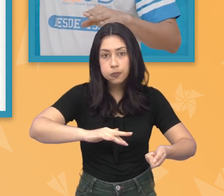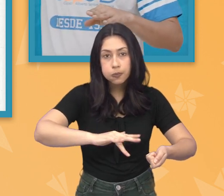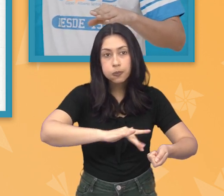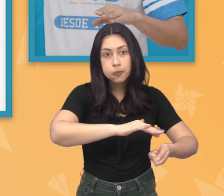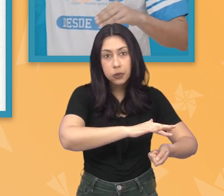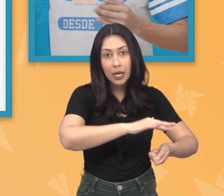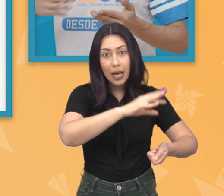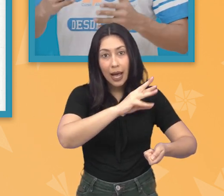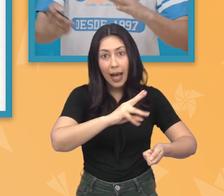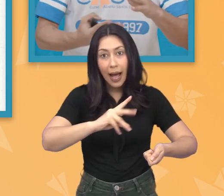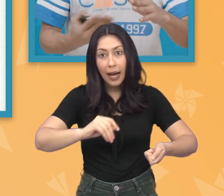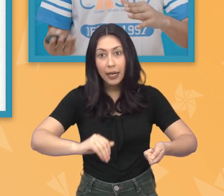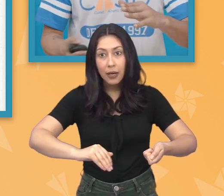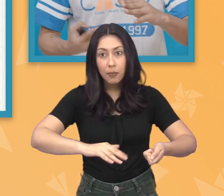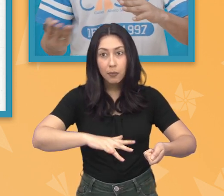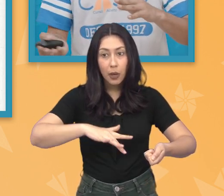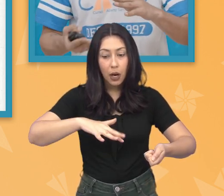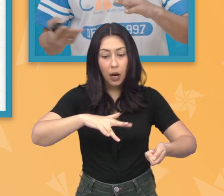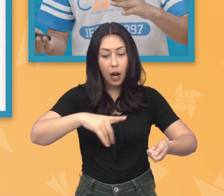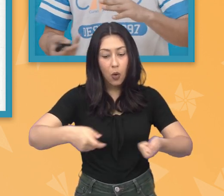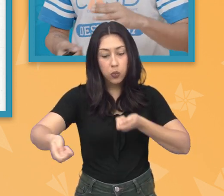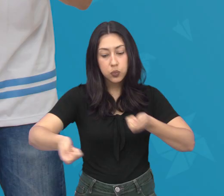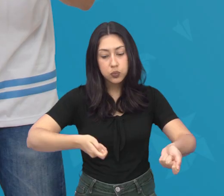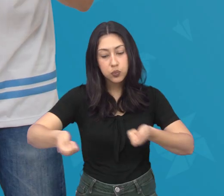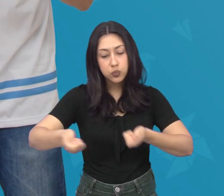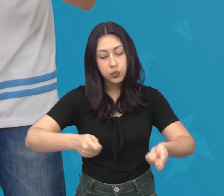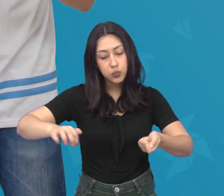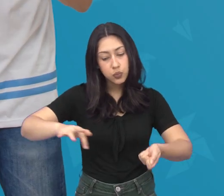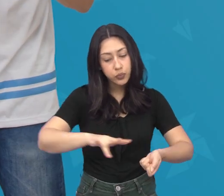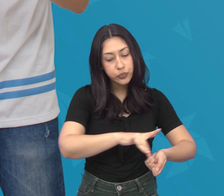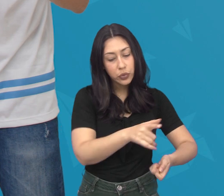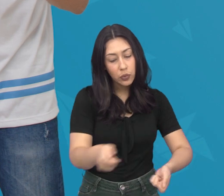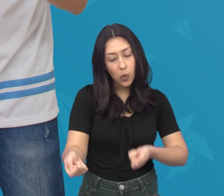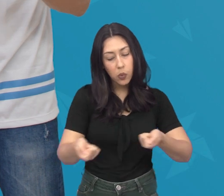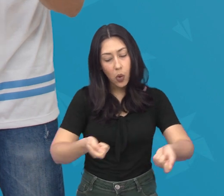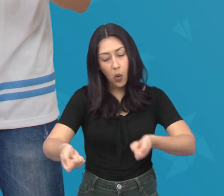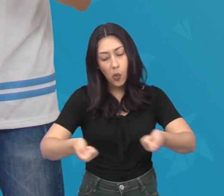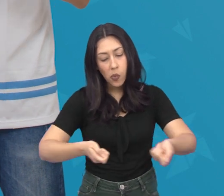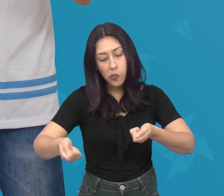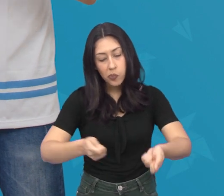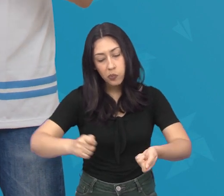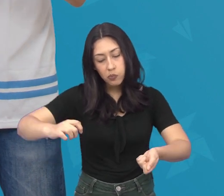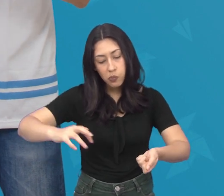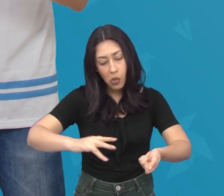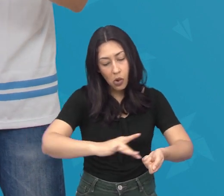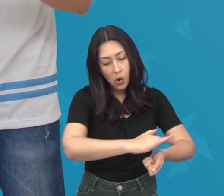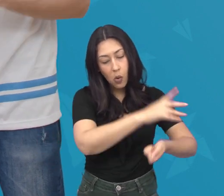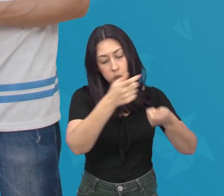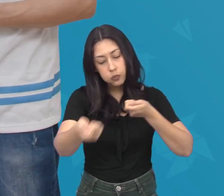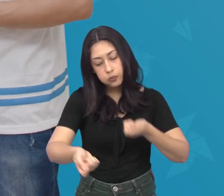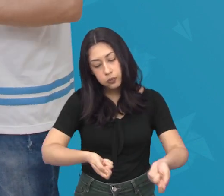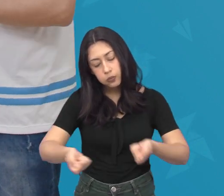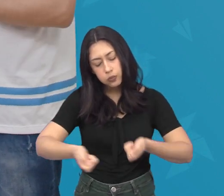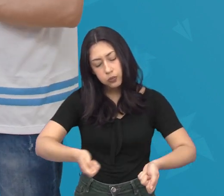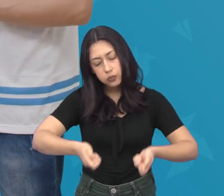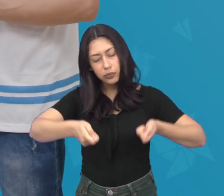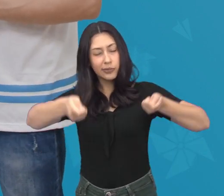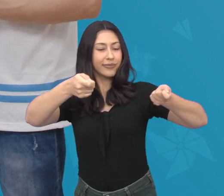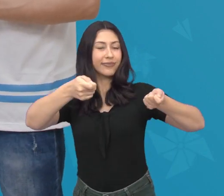material embora e deixe só o ouro ali no fundo, como se fosse uma cesta ali onde ele está com aquela mistura ali.